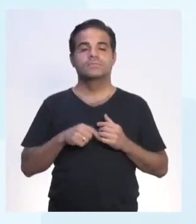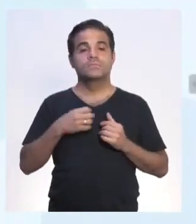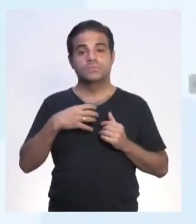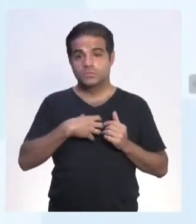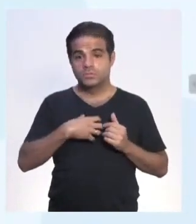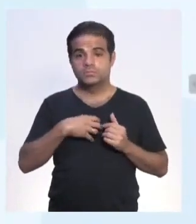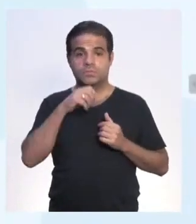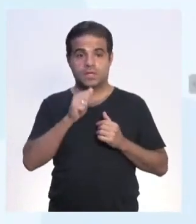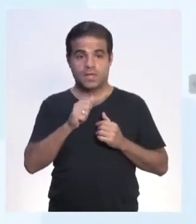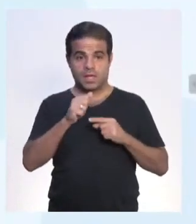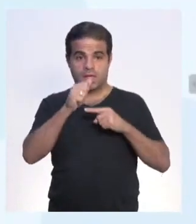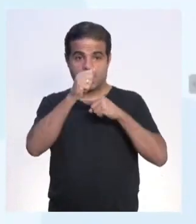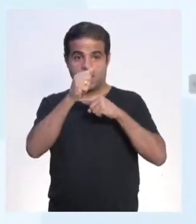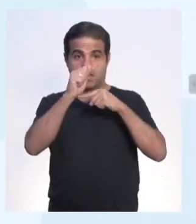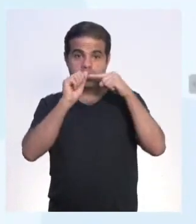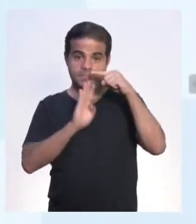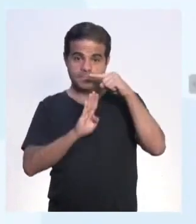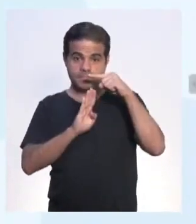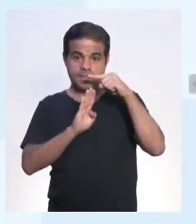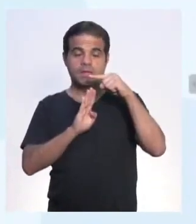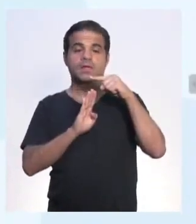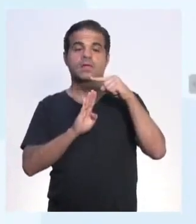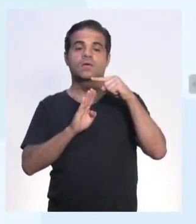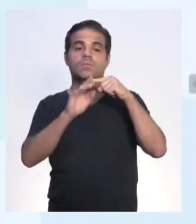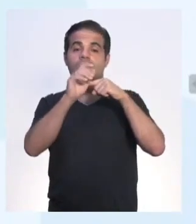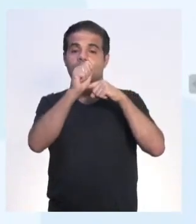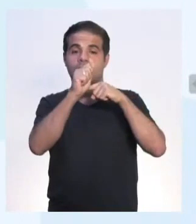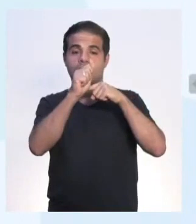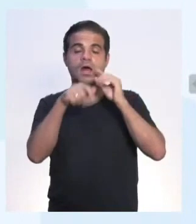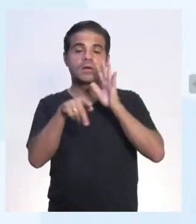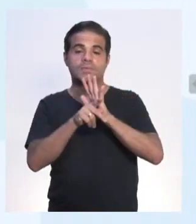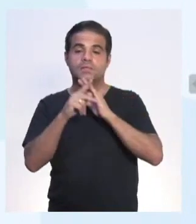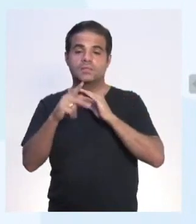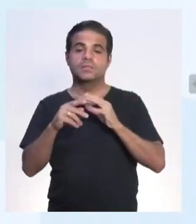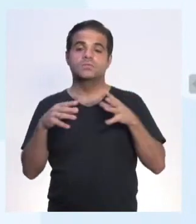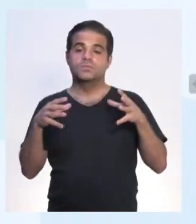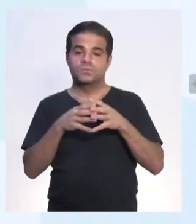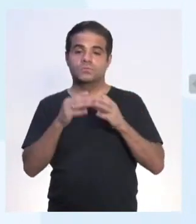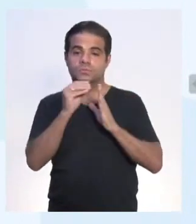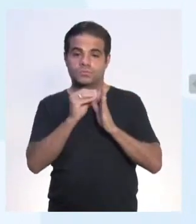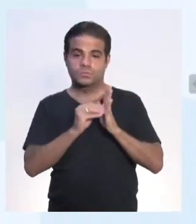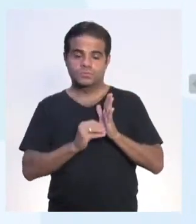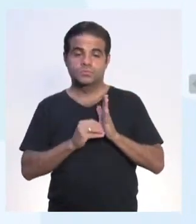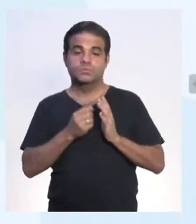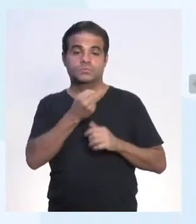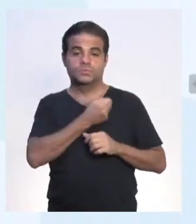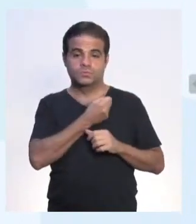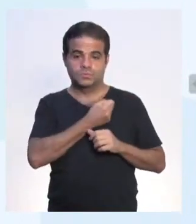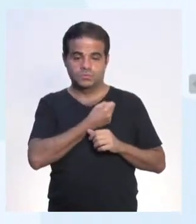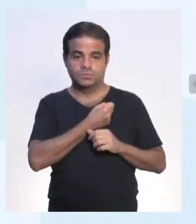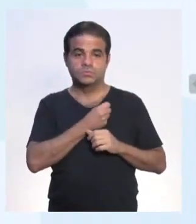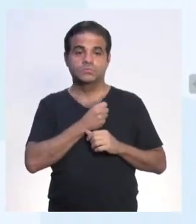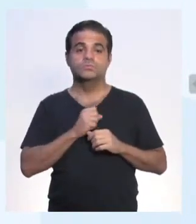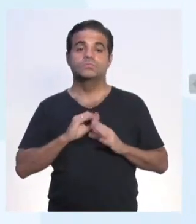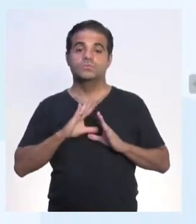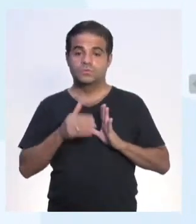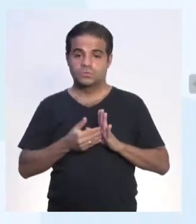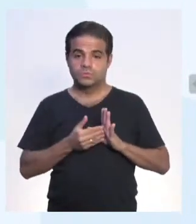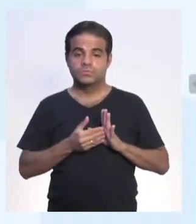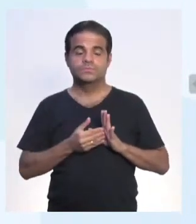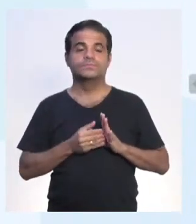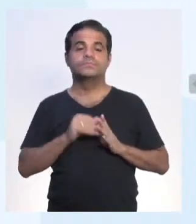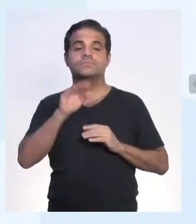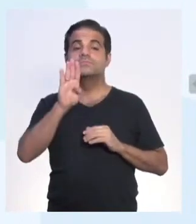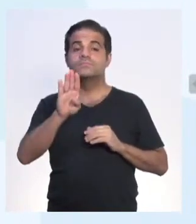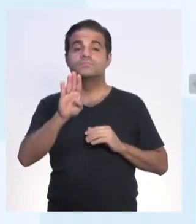tipo A sobre B, aonde o A pertence ao conjunto dos números inteiros e